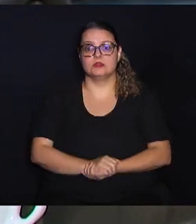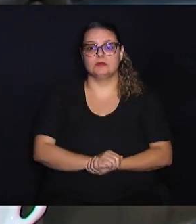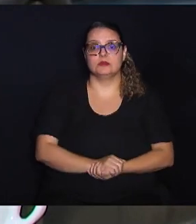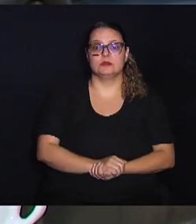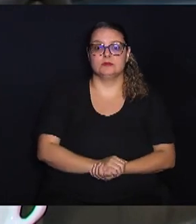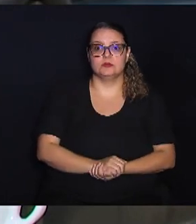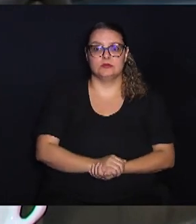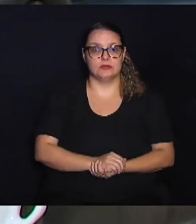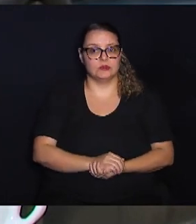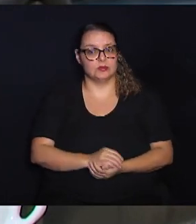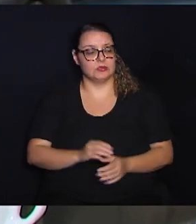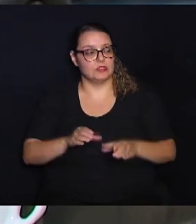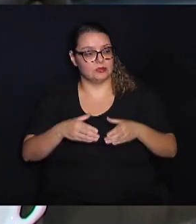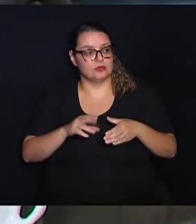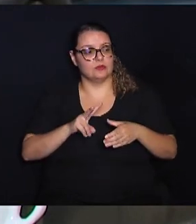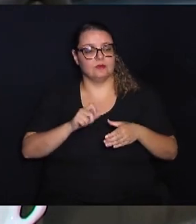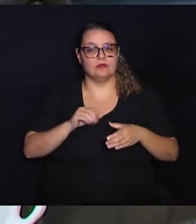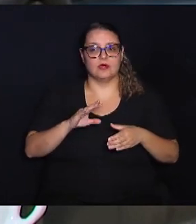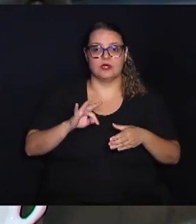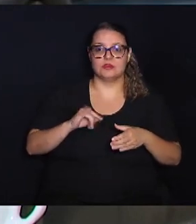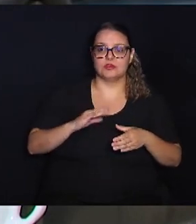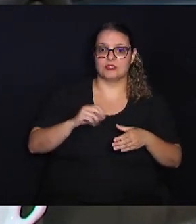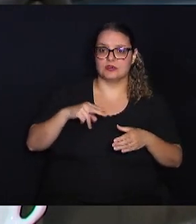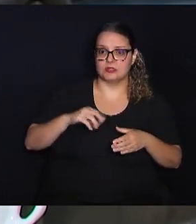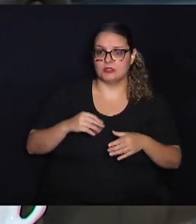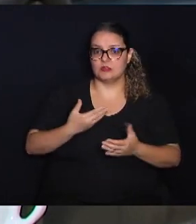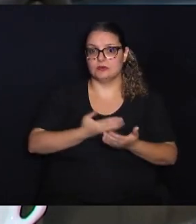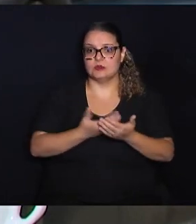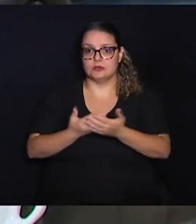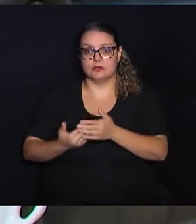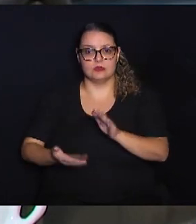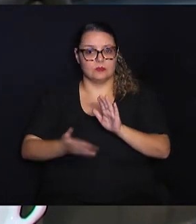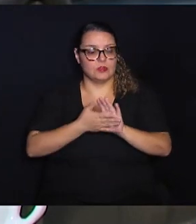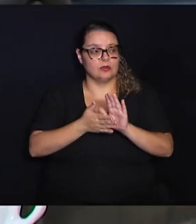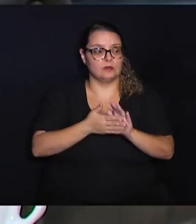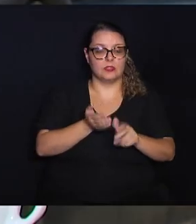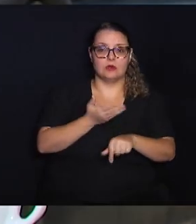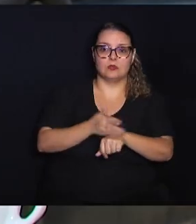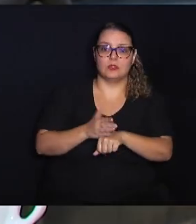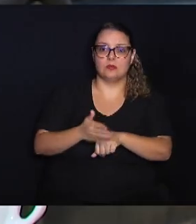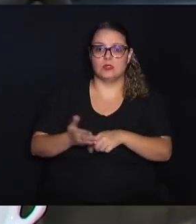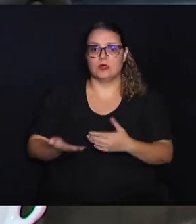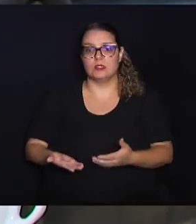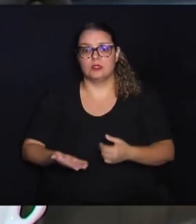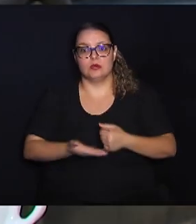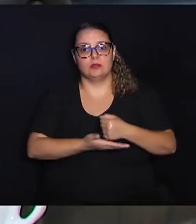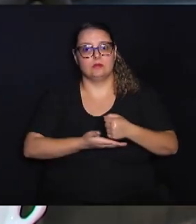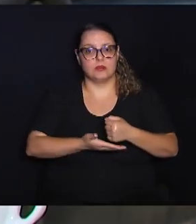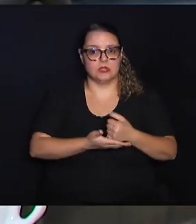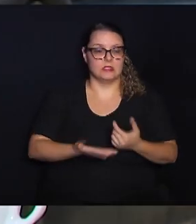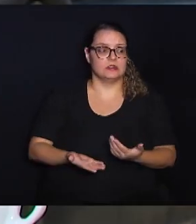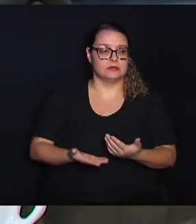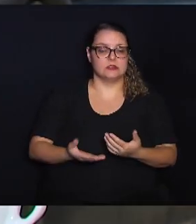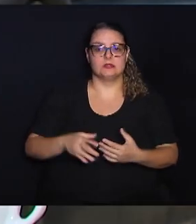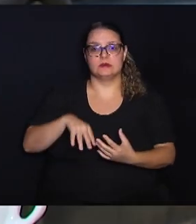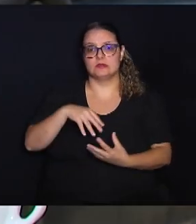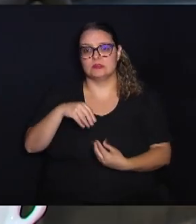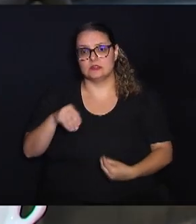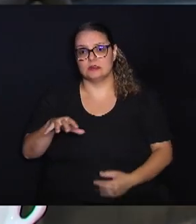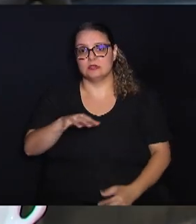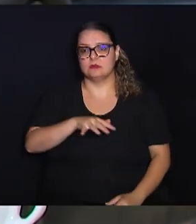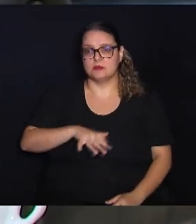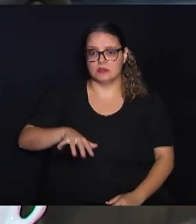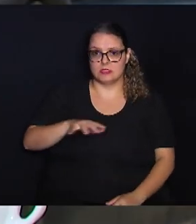pedido do Vaticano também um estudo, uma proposta de treinamento com base na espiritualidade